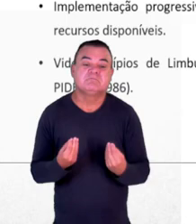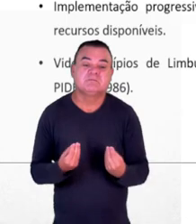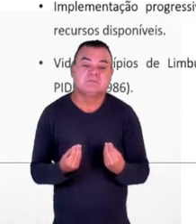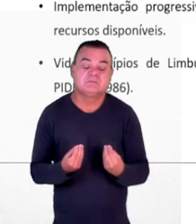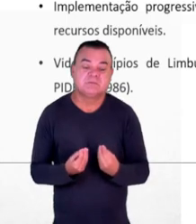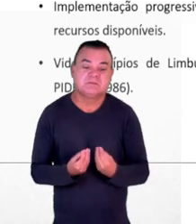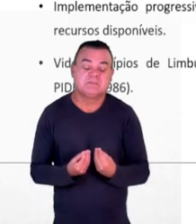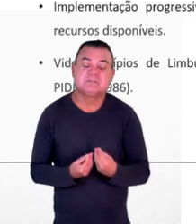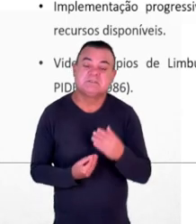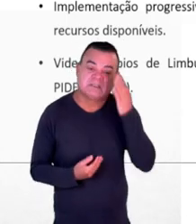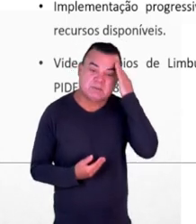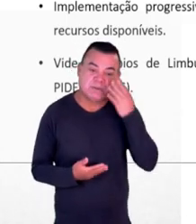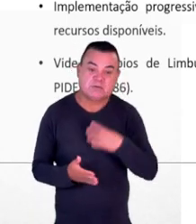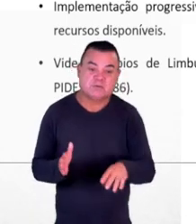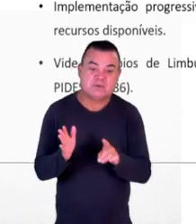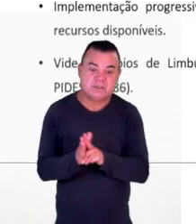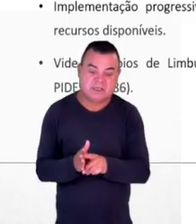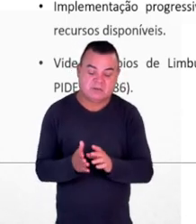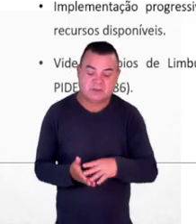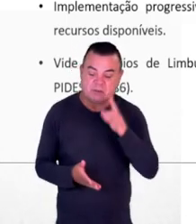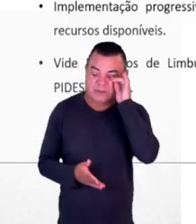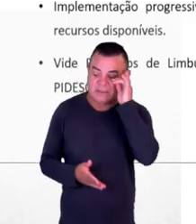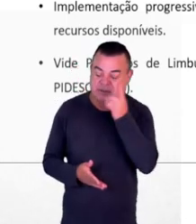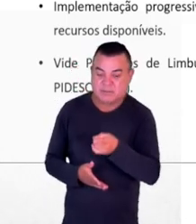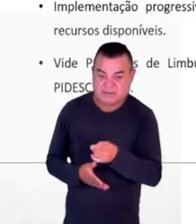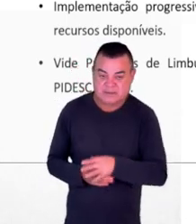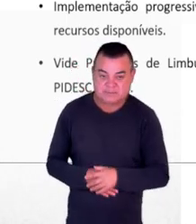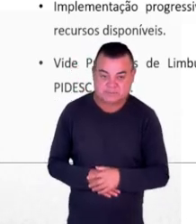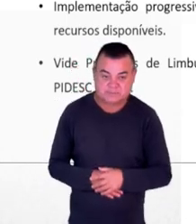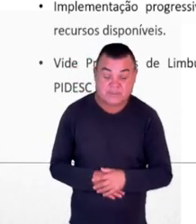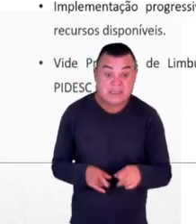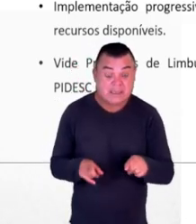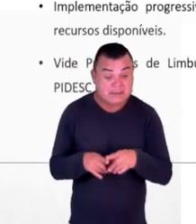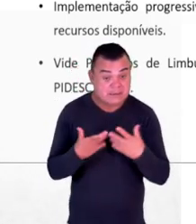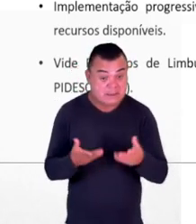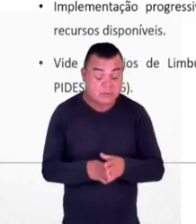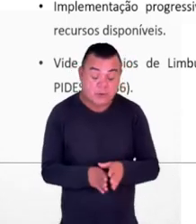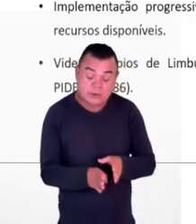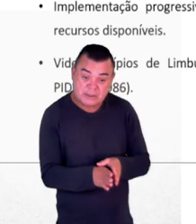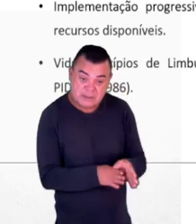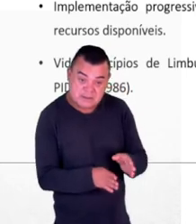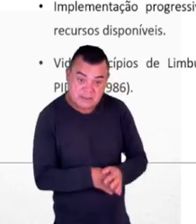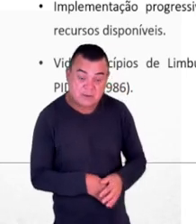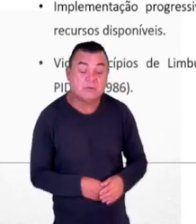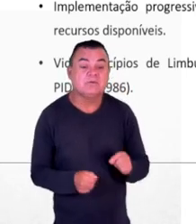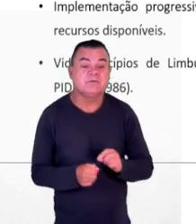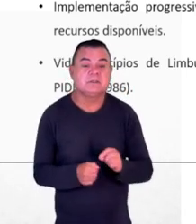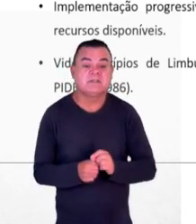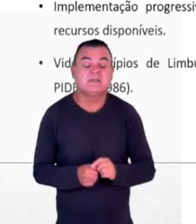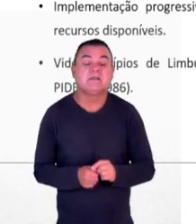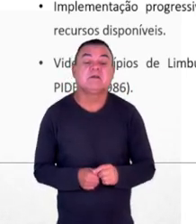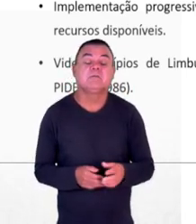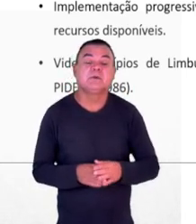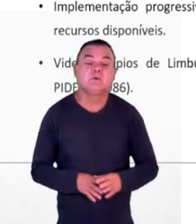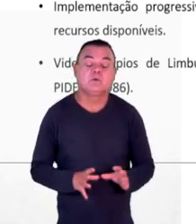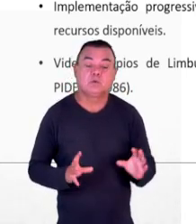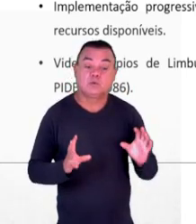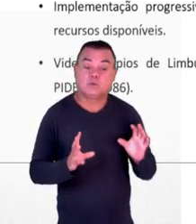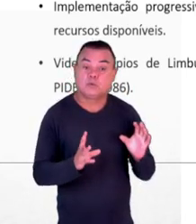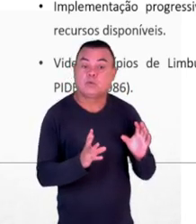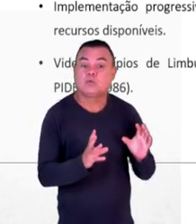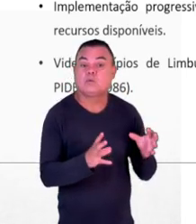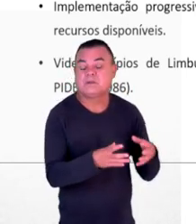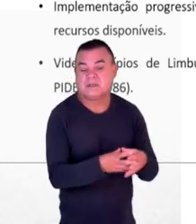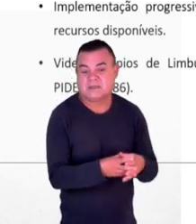obrigações e a orientação geral feita pelo comitê dos direitos econômicos sociais e culturais